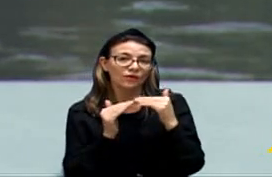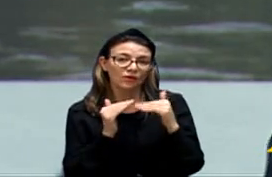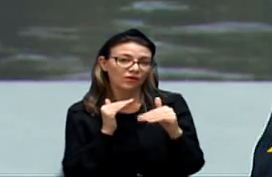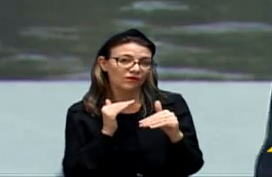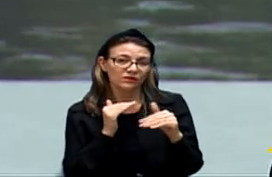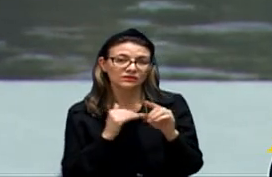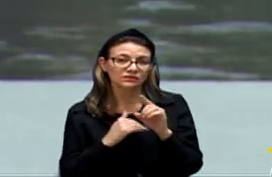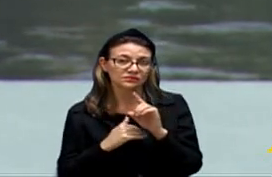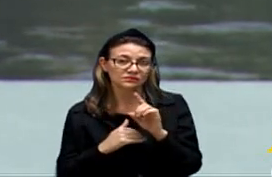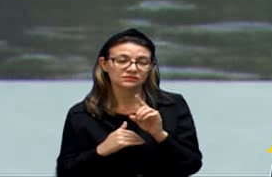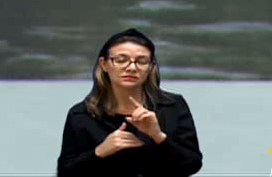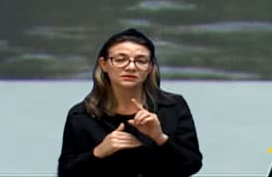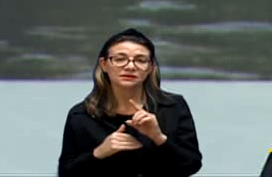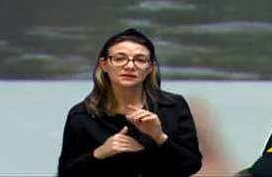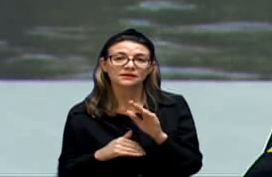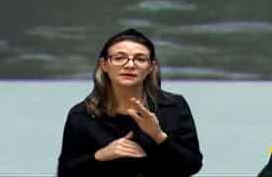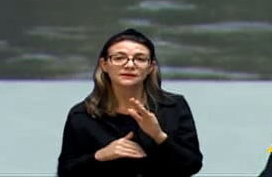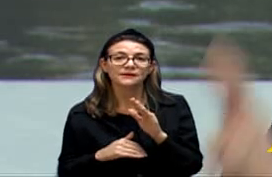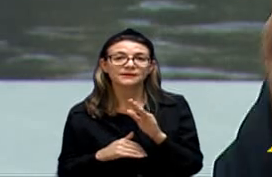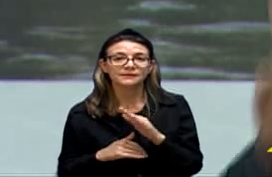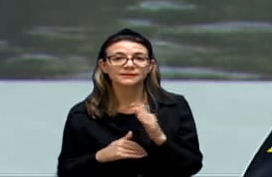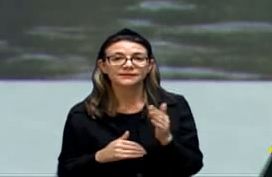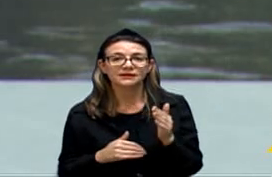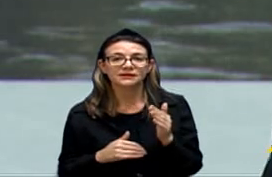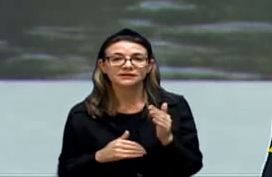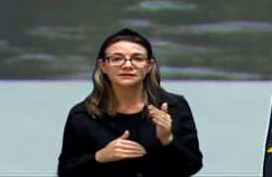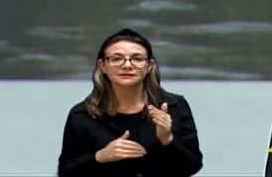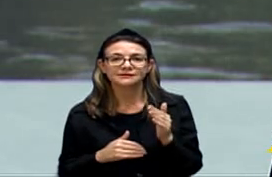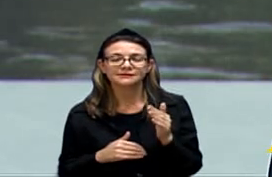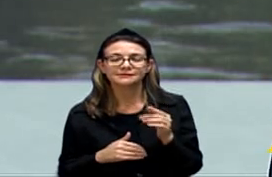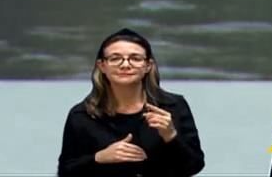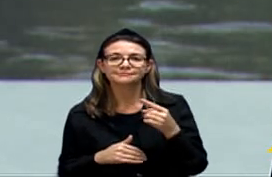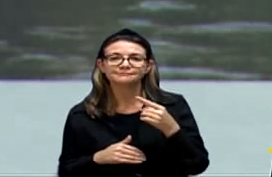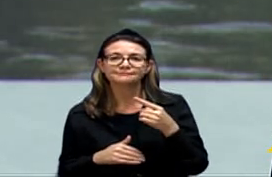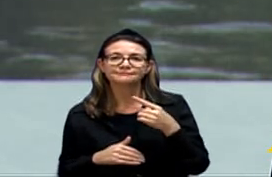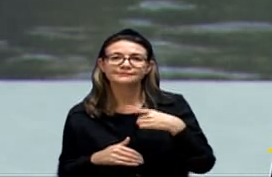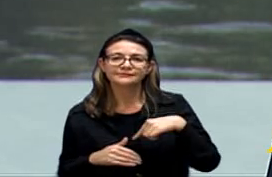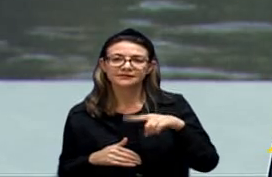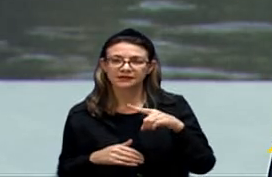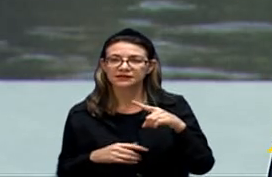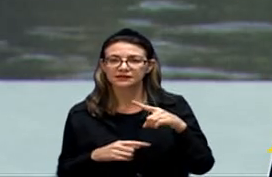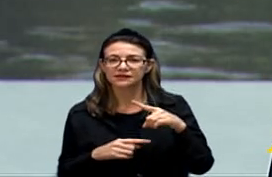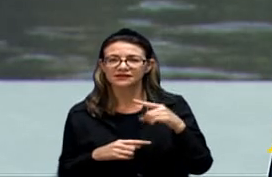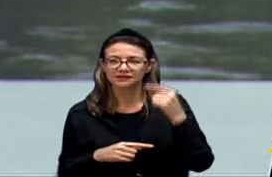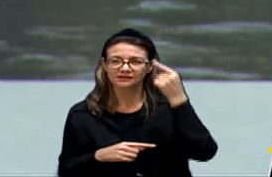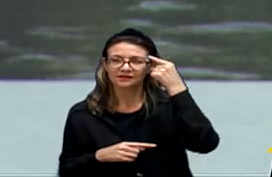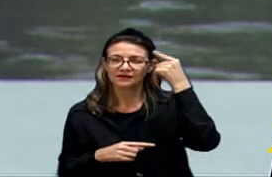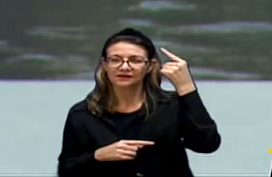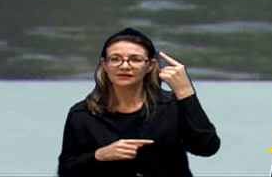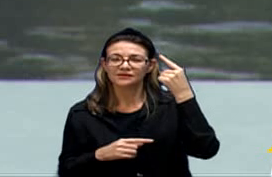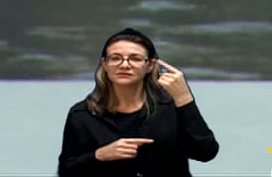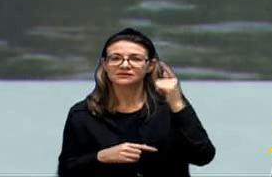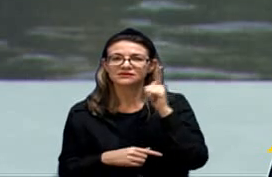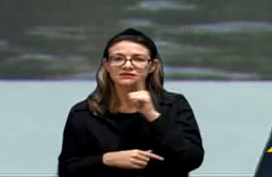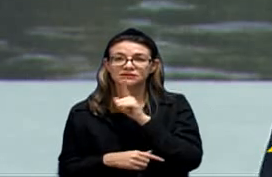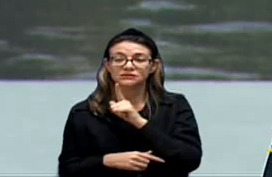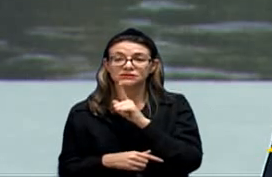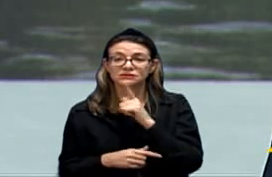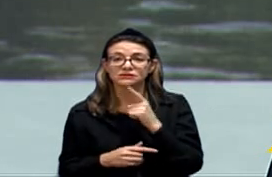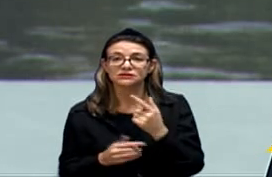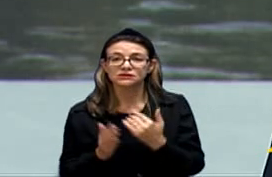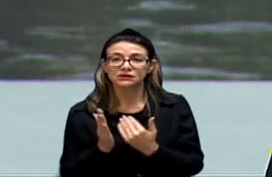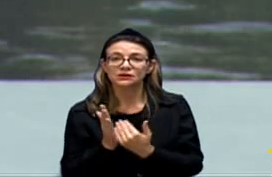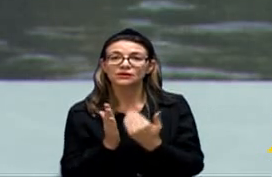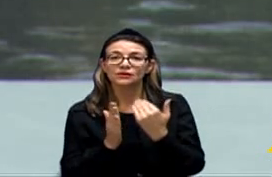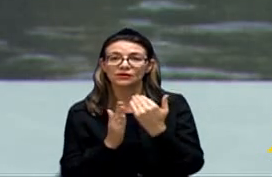projeto inconstitucional que a gente conseguiu aquele aumento de 11% pros funcionários do do sai então assim eu acho que